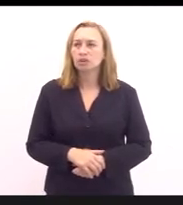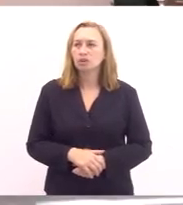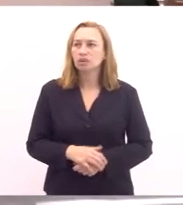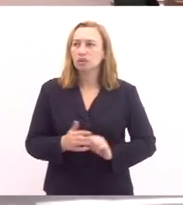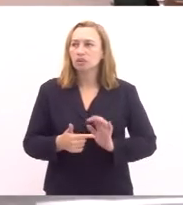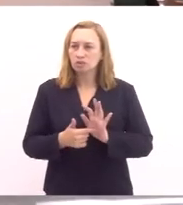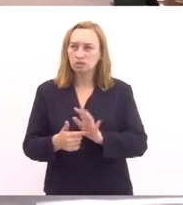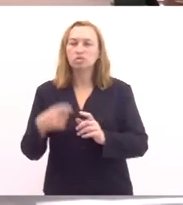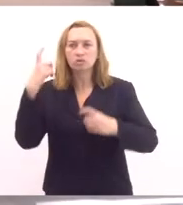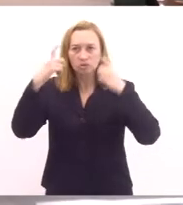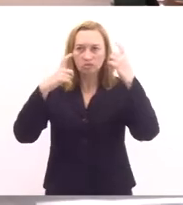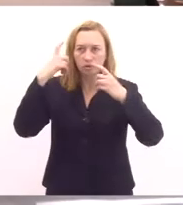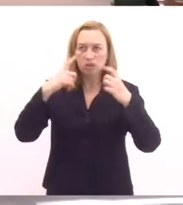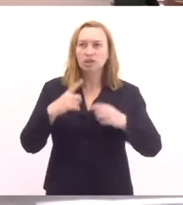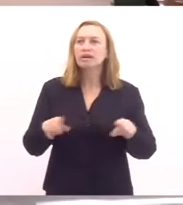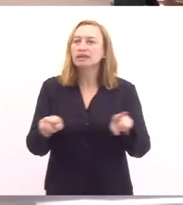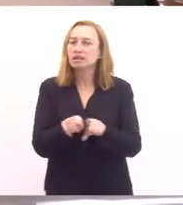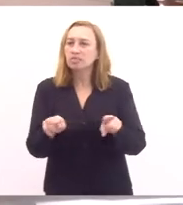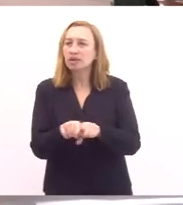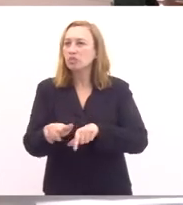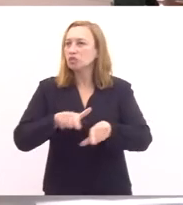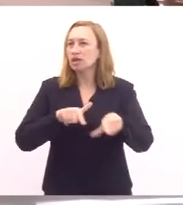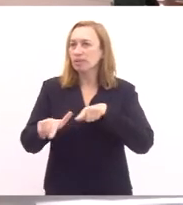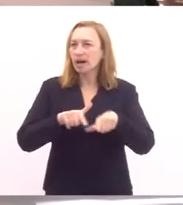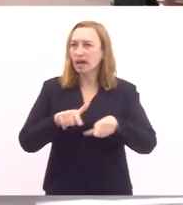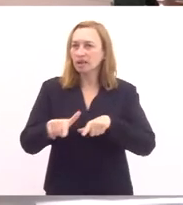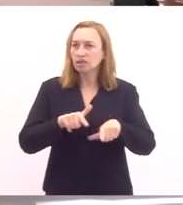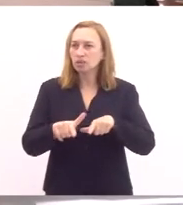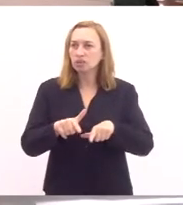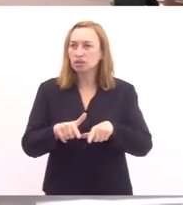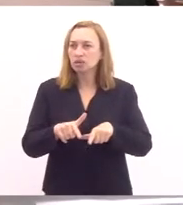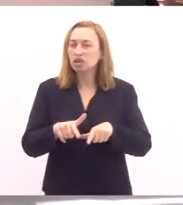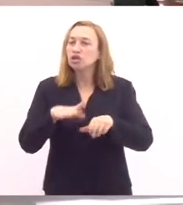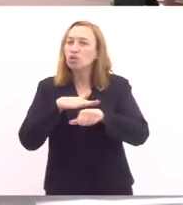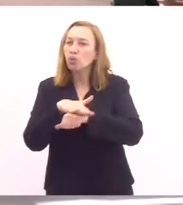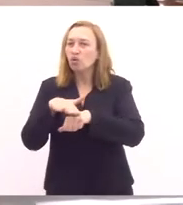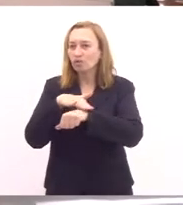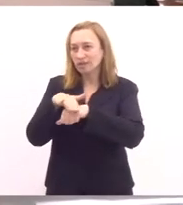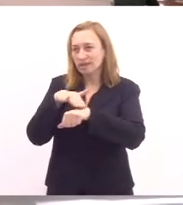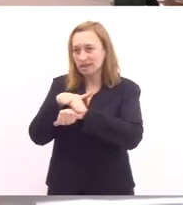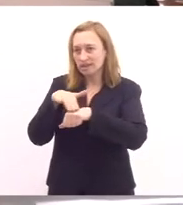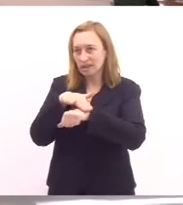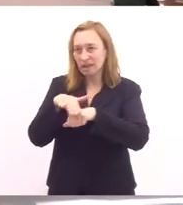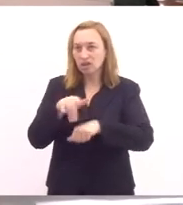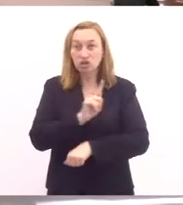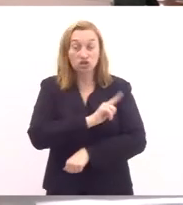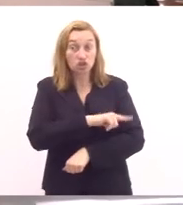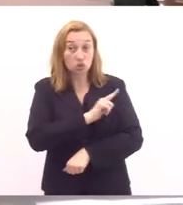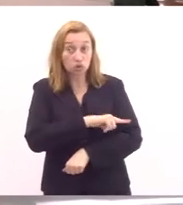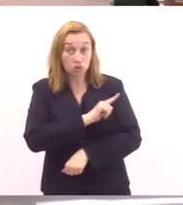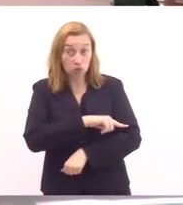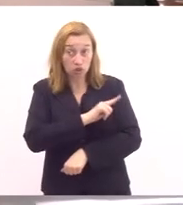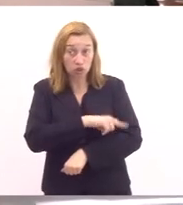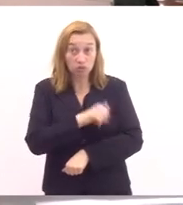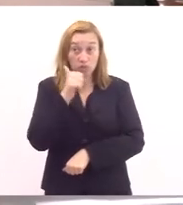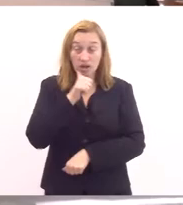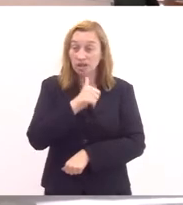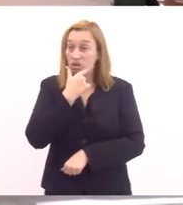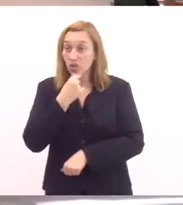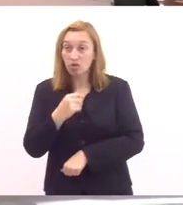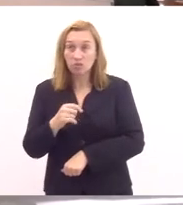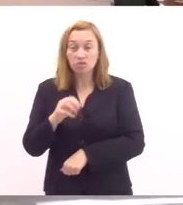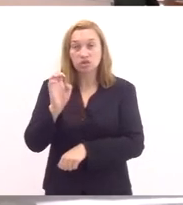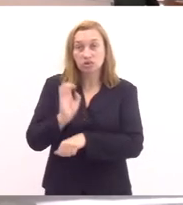preocupante a gente também fez um trabalho é de conversar com gestoras e gestores estaduais a